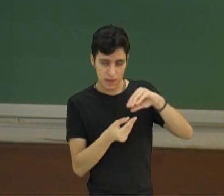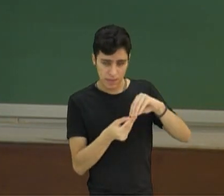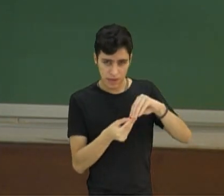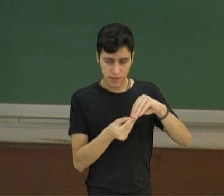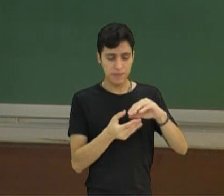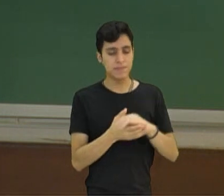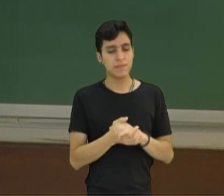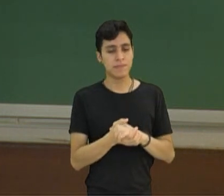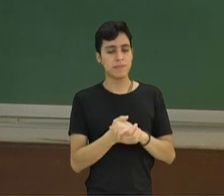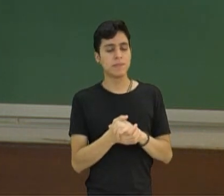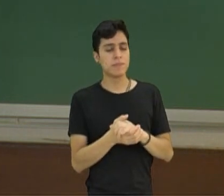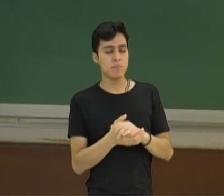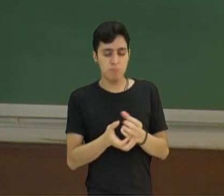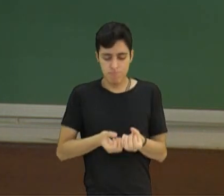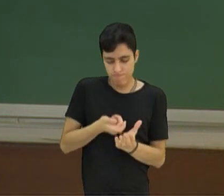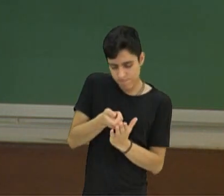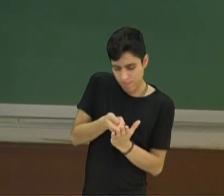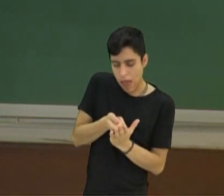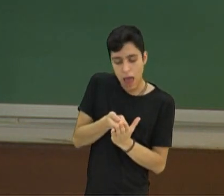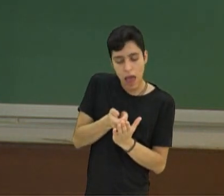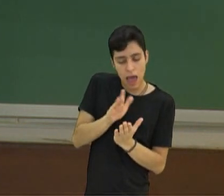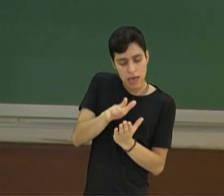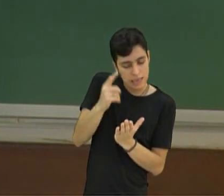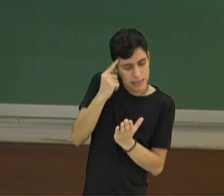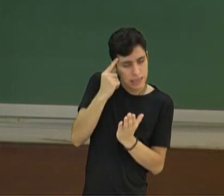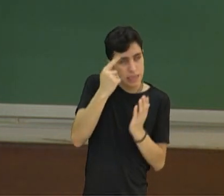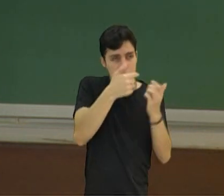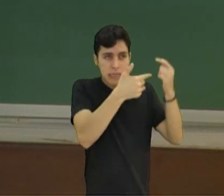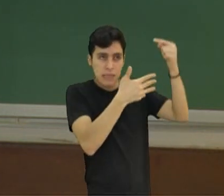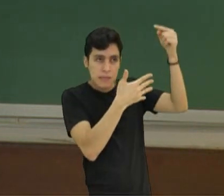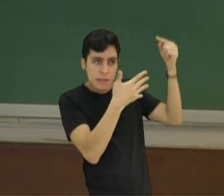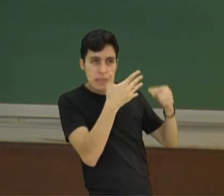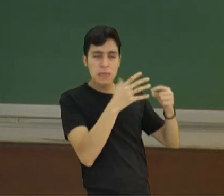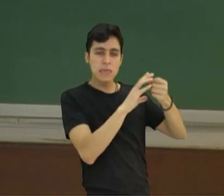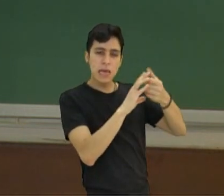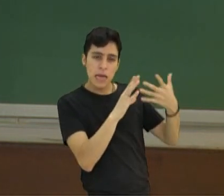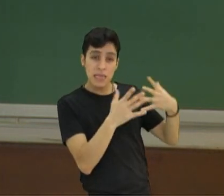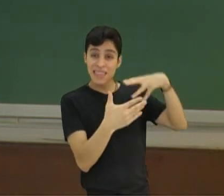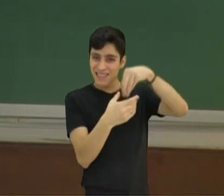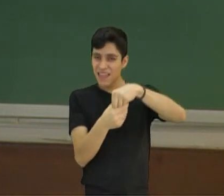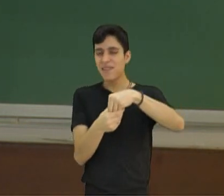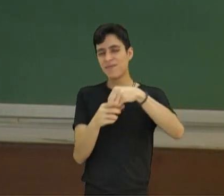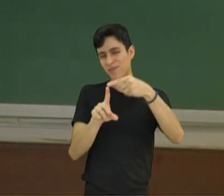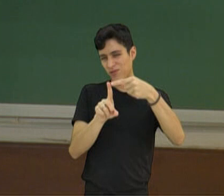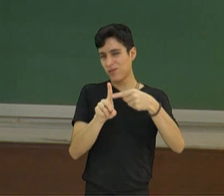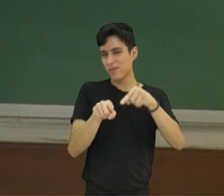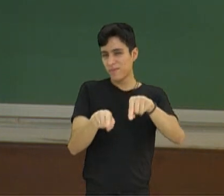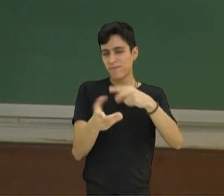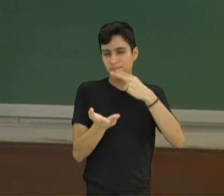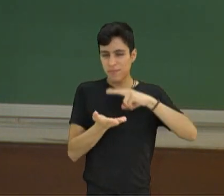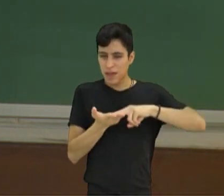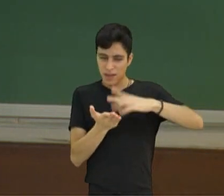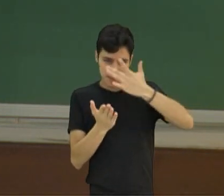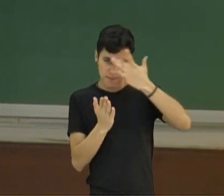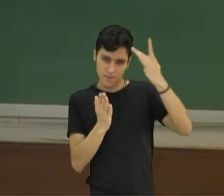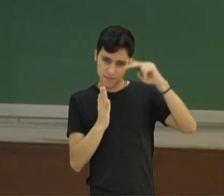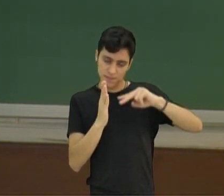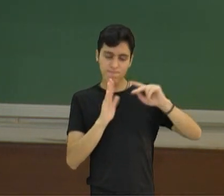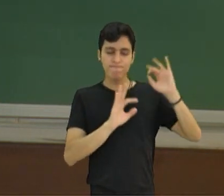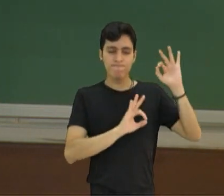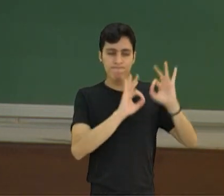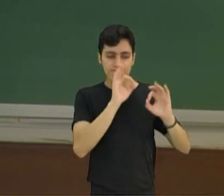resgatar, retomar algumas ideias, algumas características, elementos que compõem a carta do leitor. E planejaremos